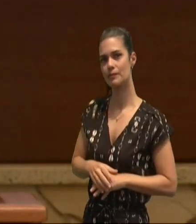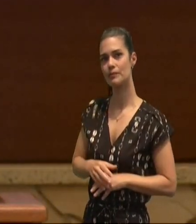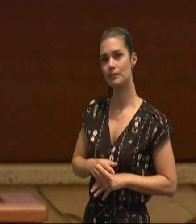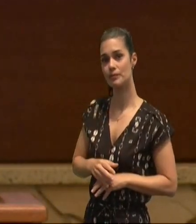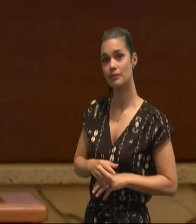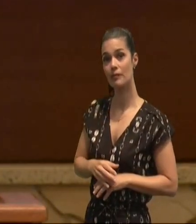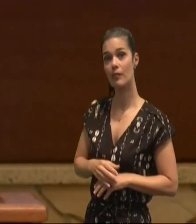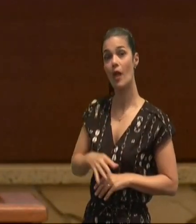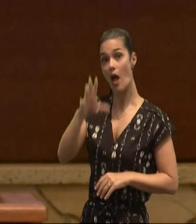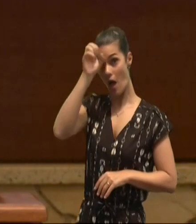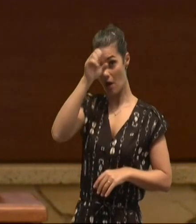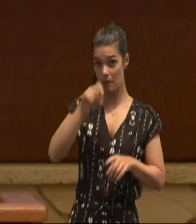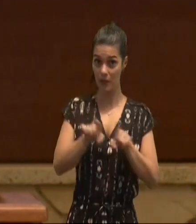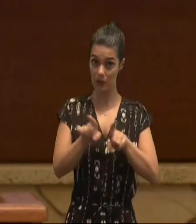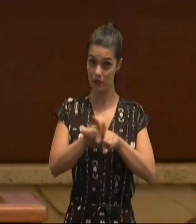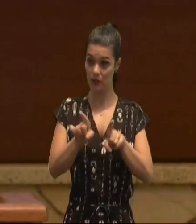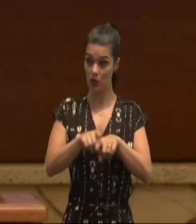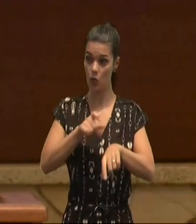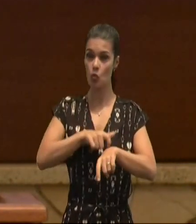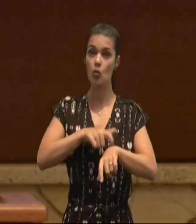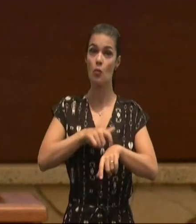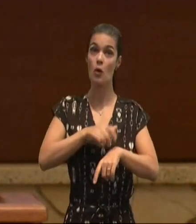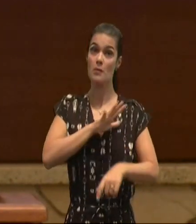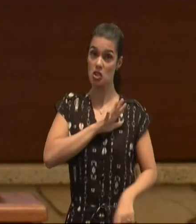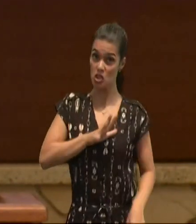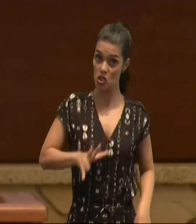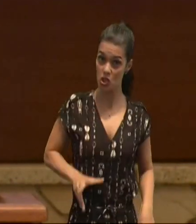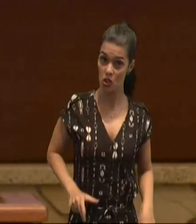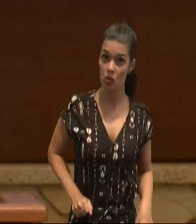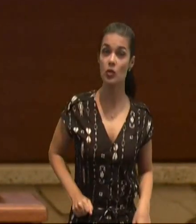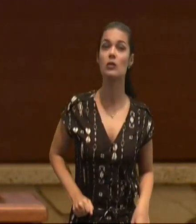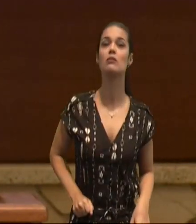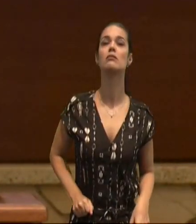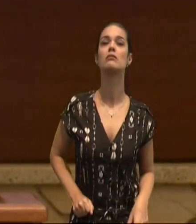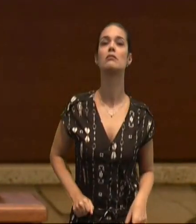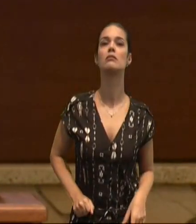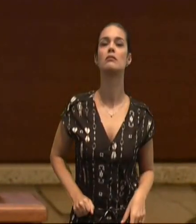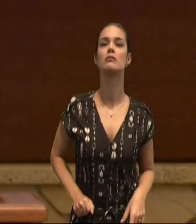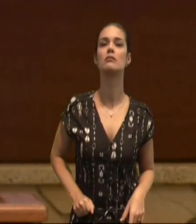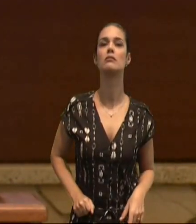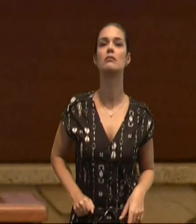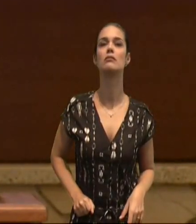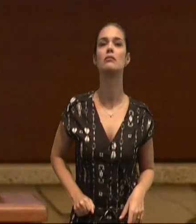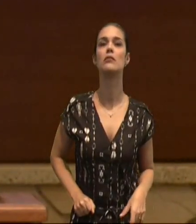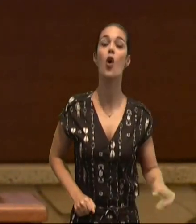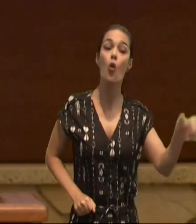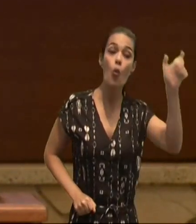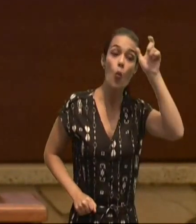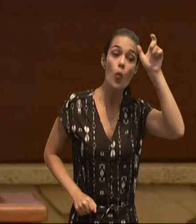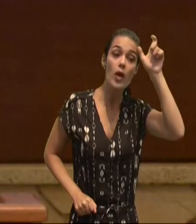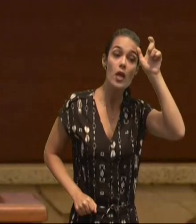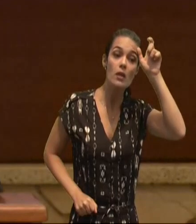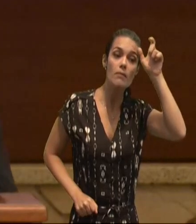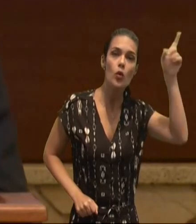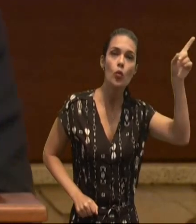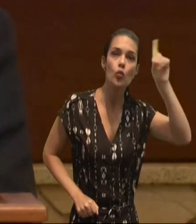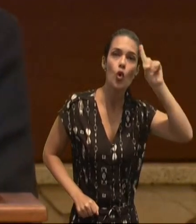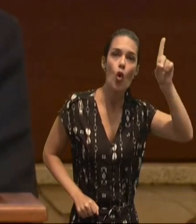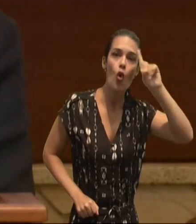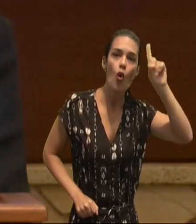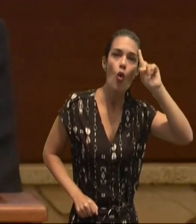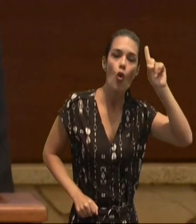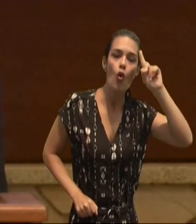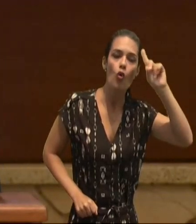Aprendemos também neste texto que enquanto adoramos, enquanto buscamos a presença do Senhor, o inimigo estará sempre em volta